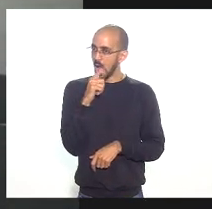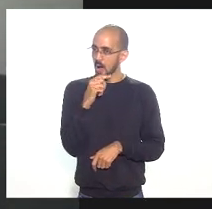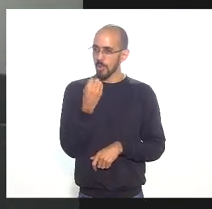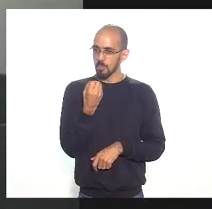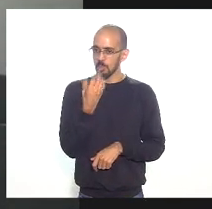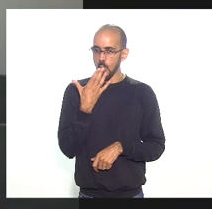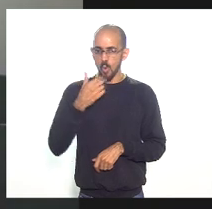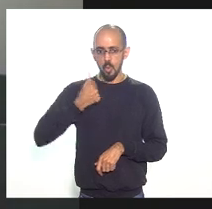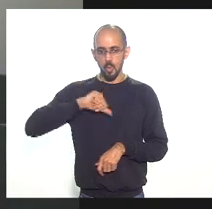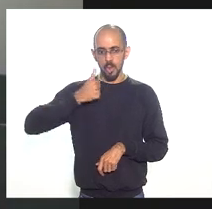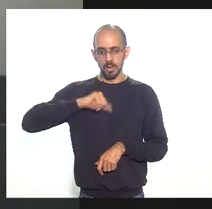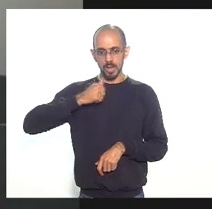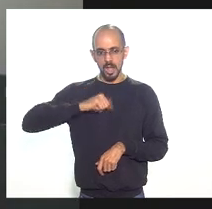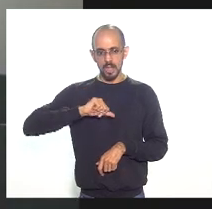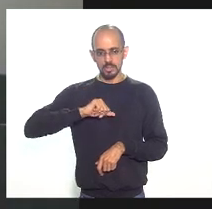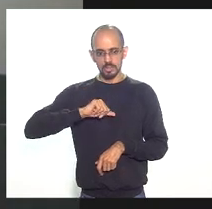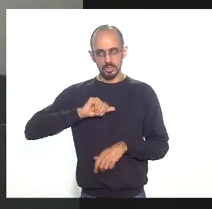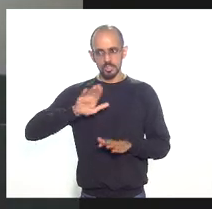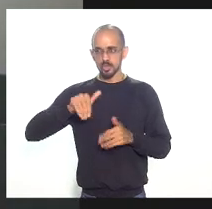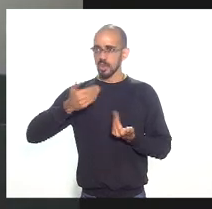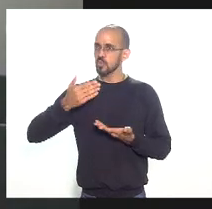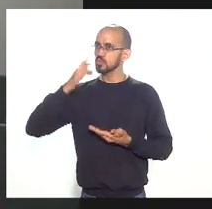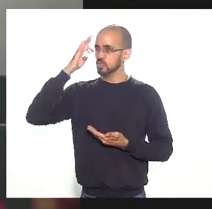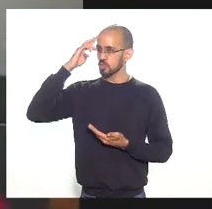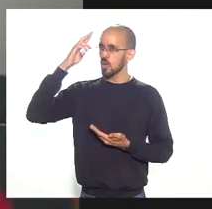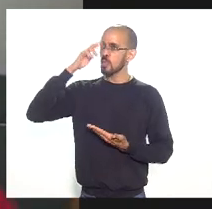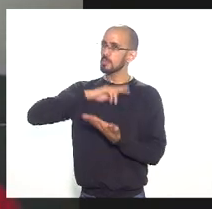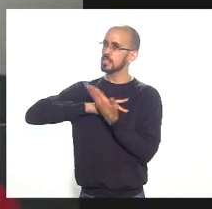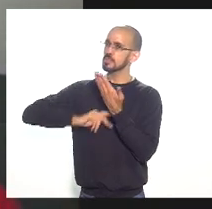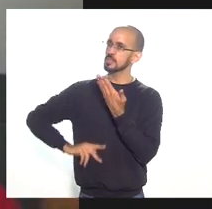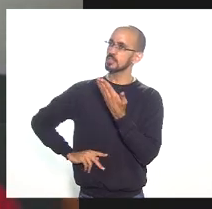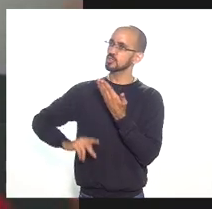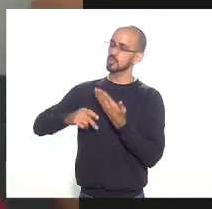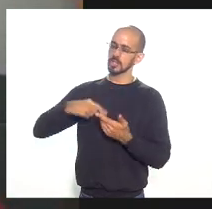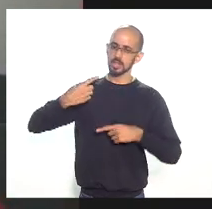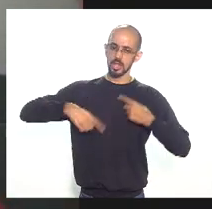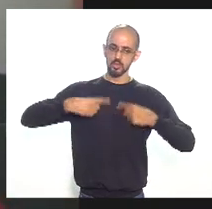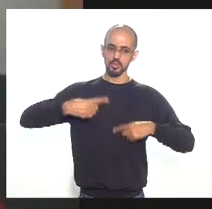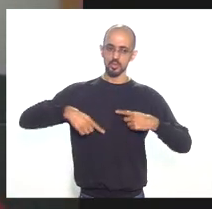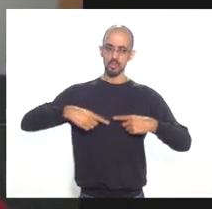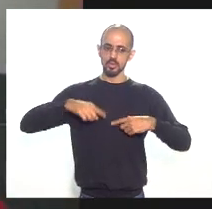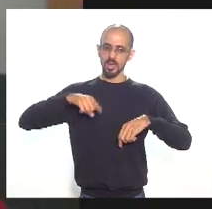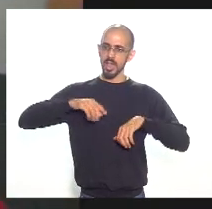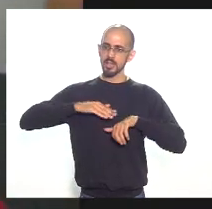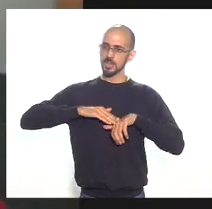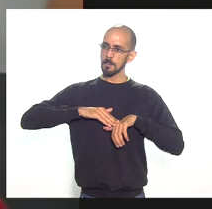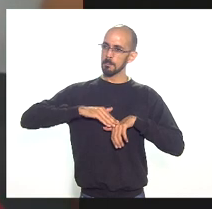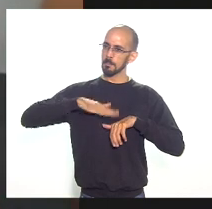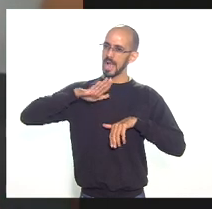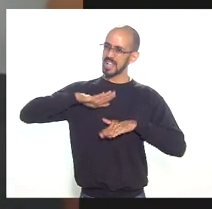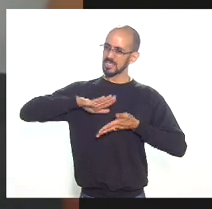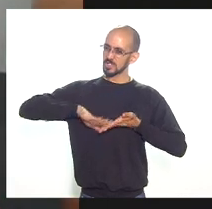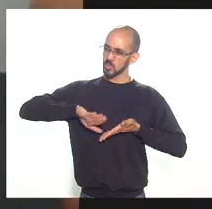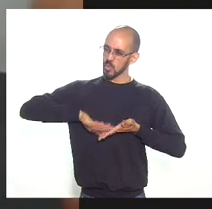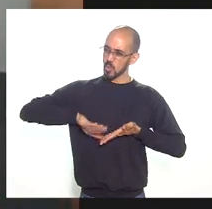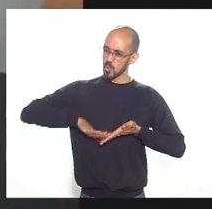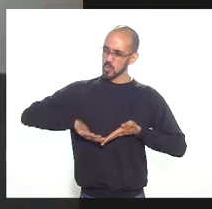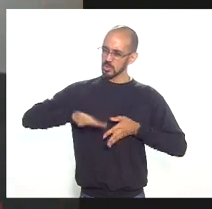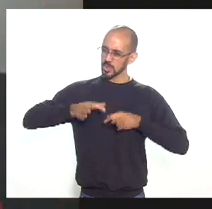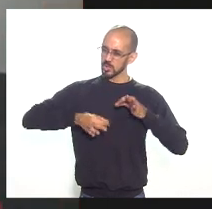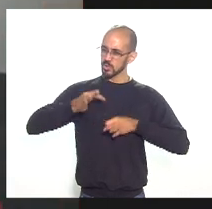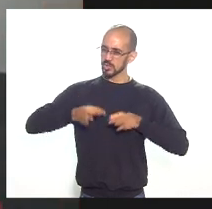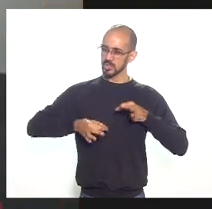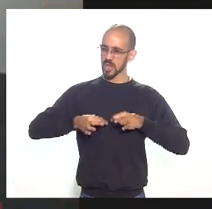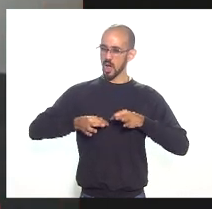qualidade. Senhor presidente, o que a gente está discutindo aqui sobre o aumento das custas judiciais é